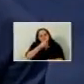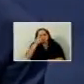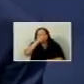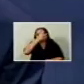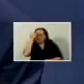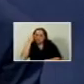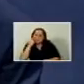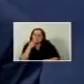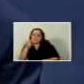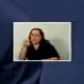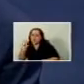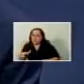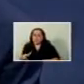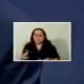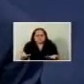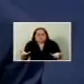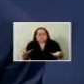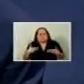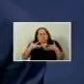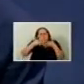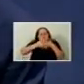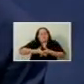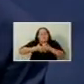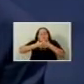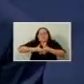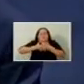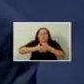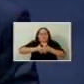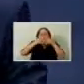coisa e faz outra, e a Câmara pode corrigir isso. Muito obrigado.